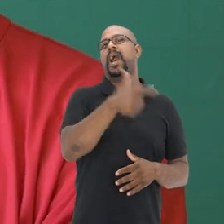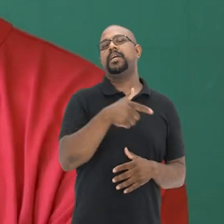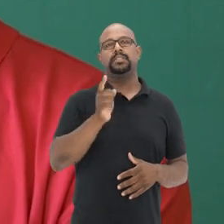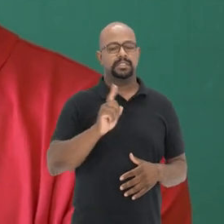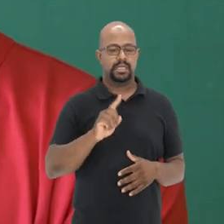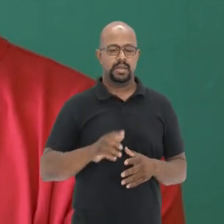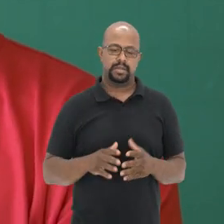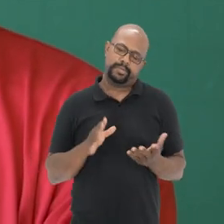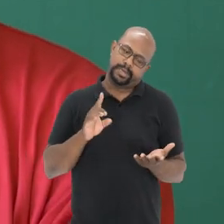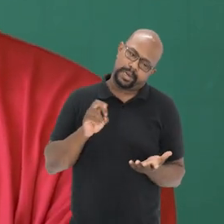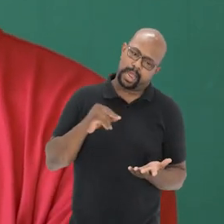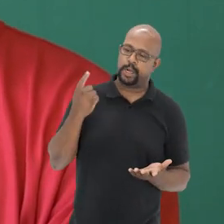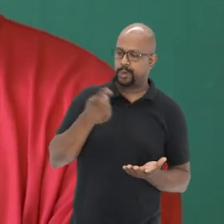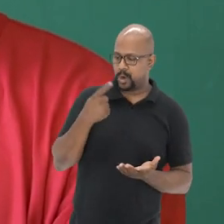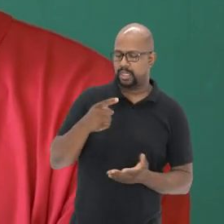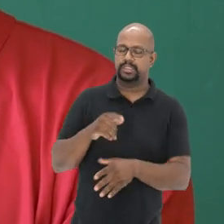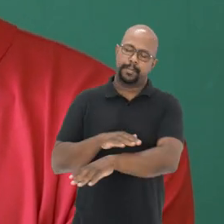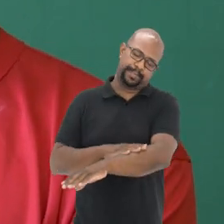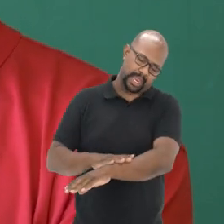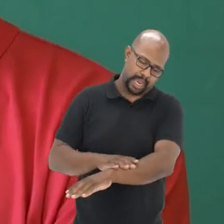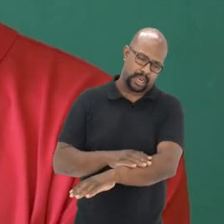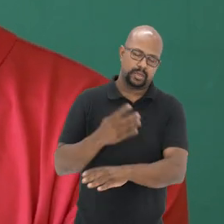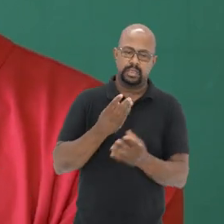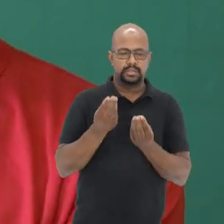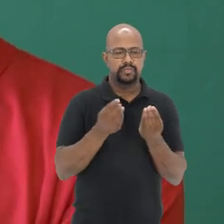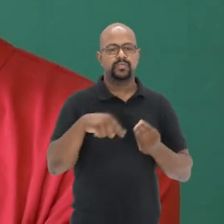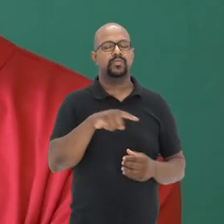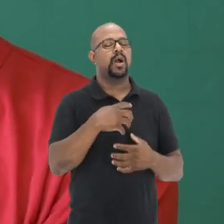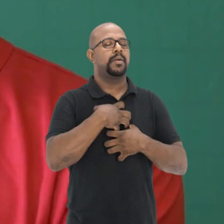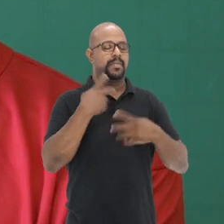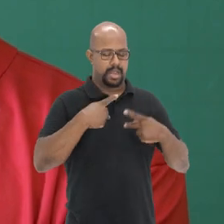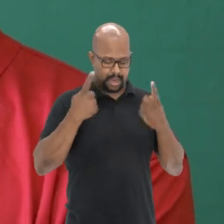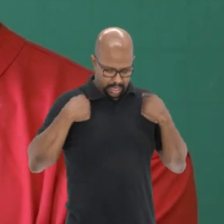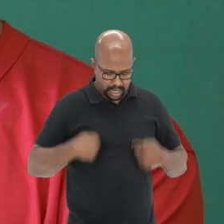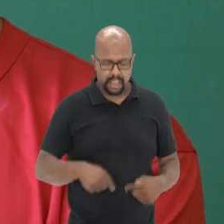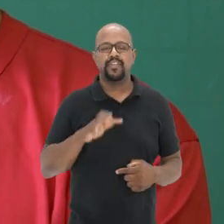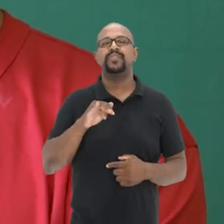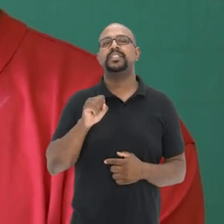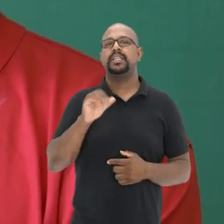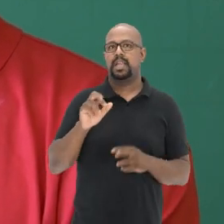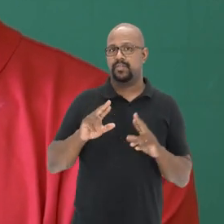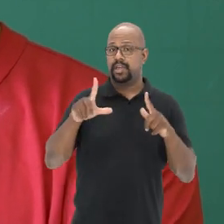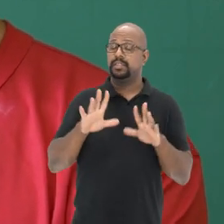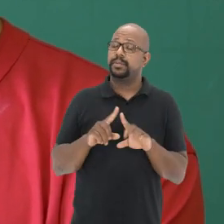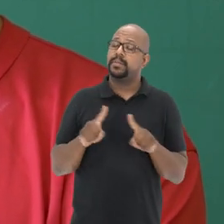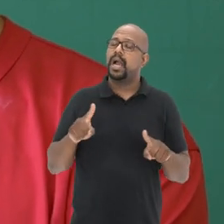do que o outro. Né? Claro, a nossa pele, a nossa forma física é diferente, mas